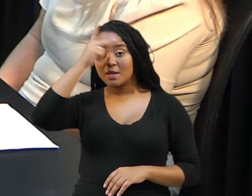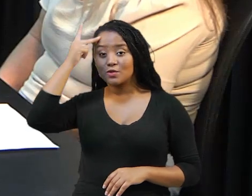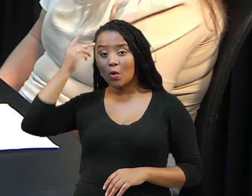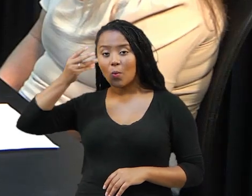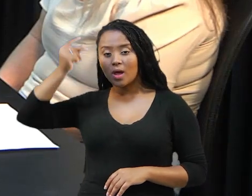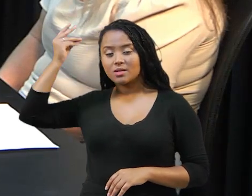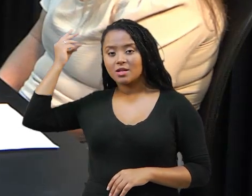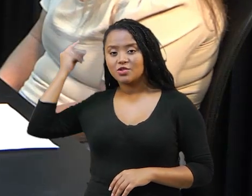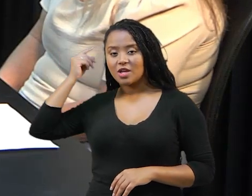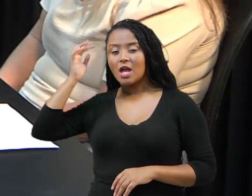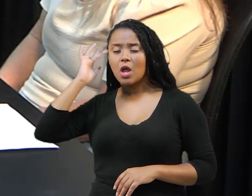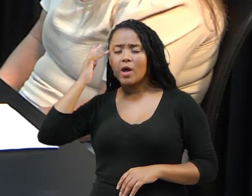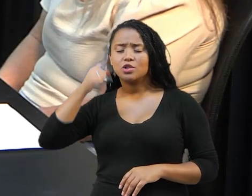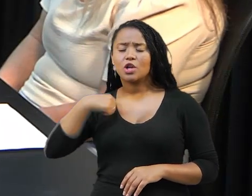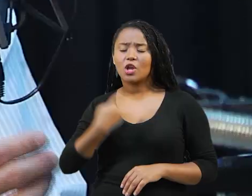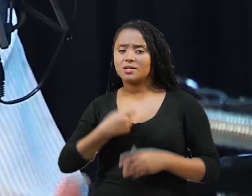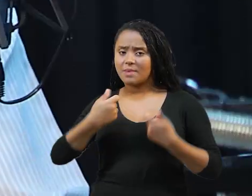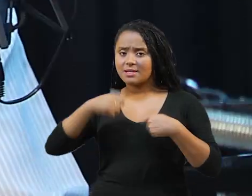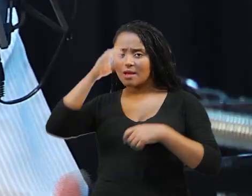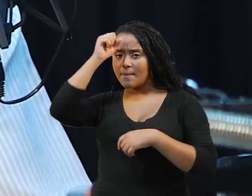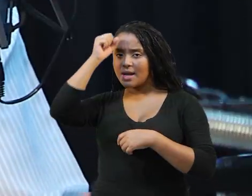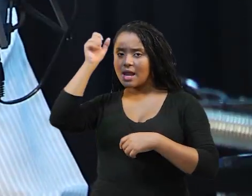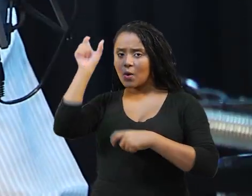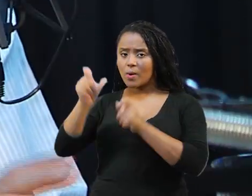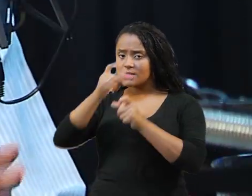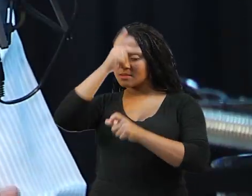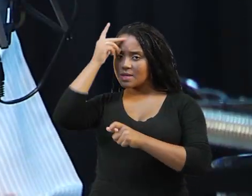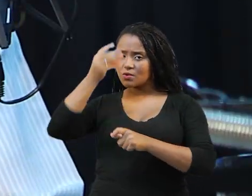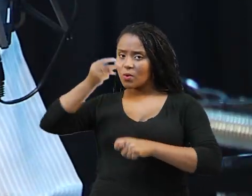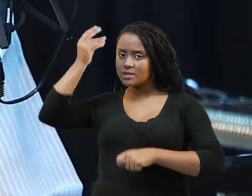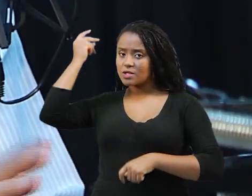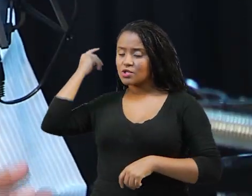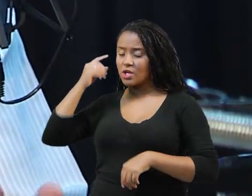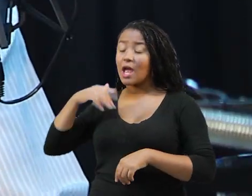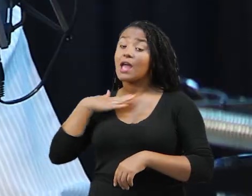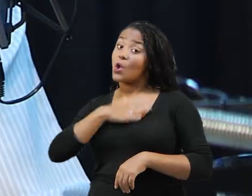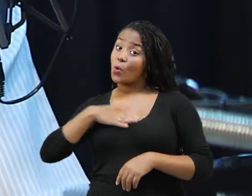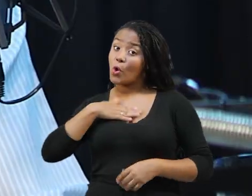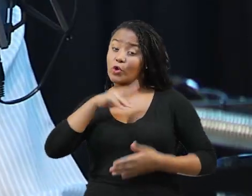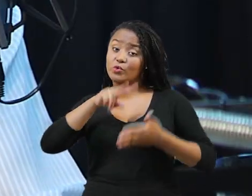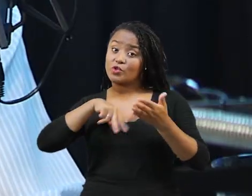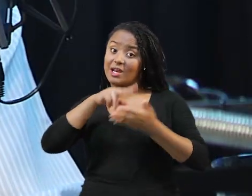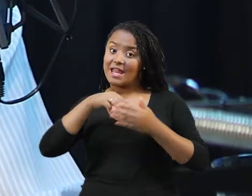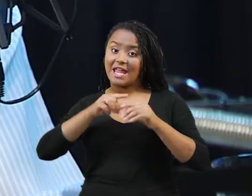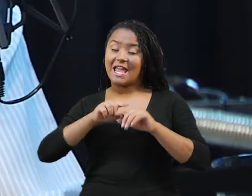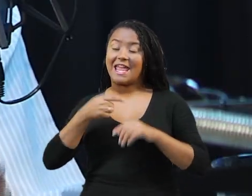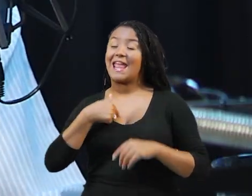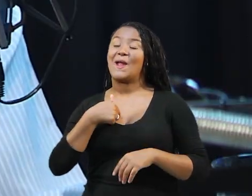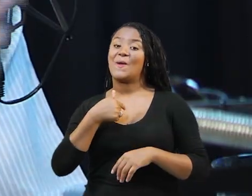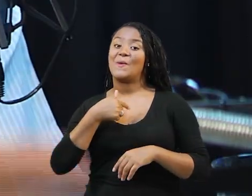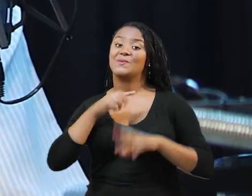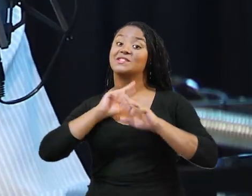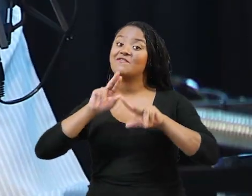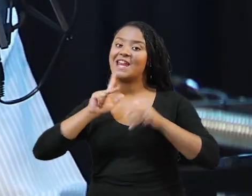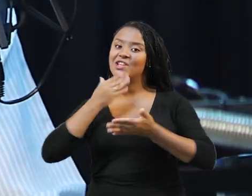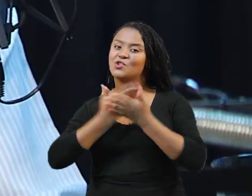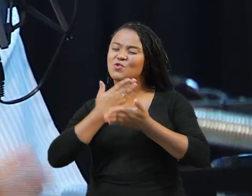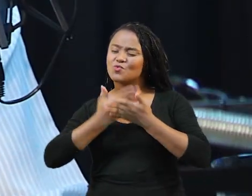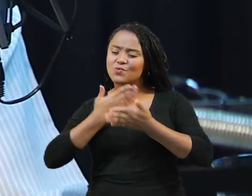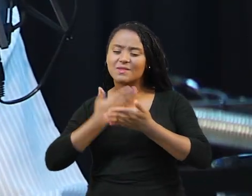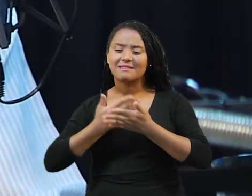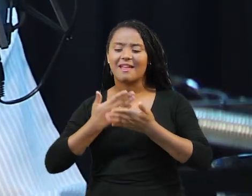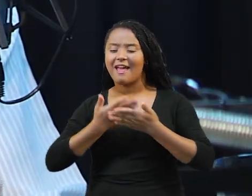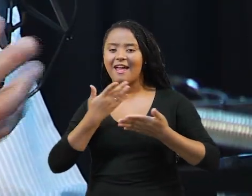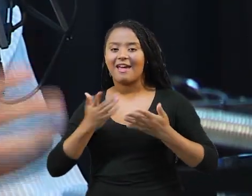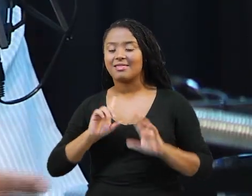gente tem muito que aprender com eles. Então, eu gosto de ler, mas eu não sou estudioso, eu gosto de ver as palestras,